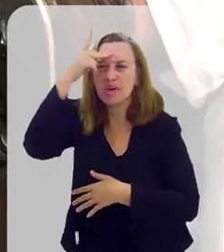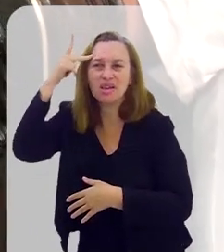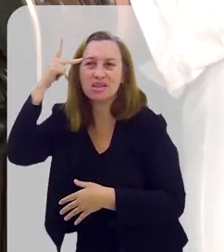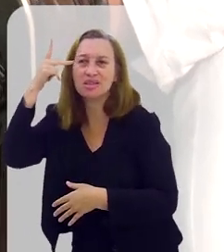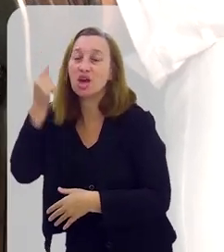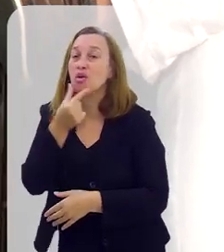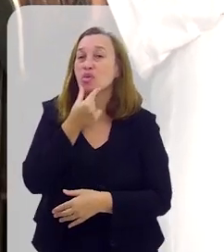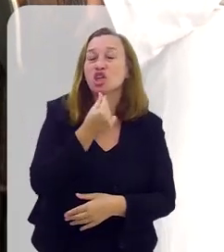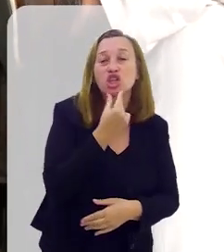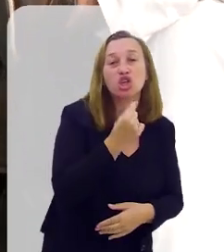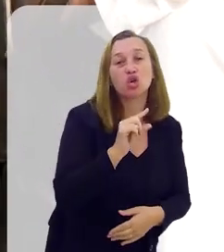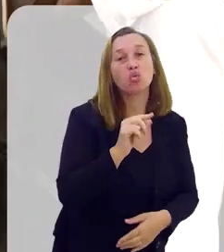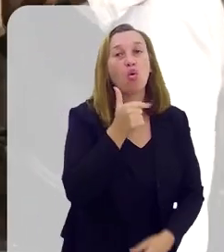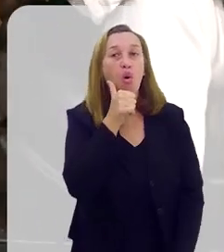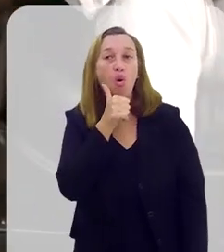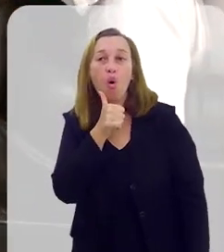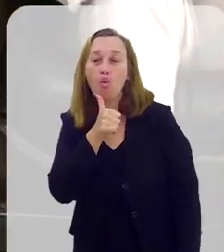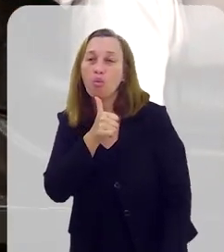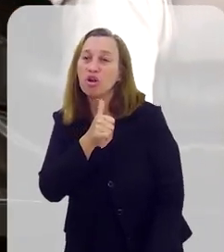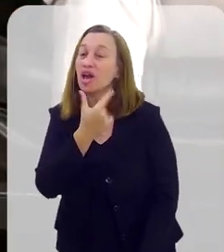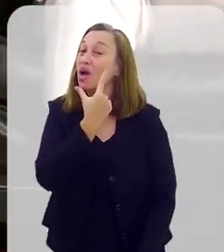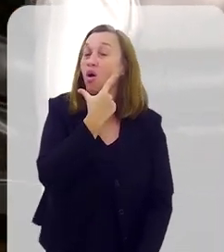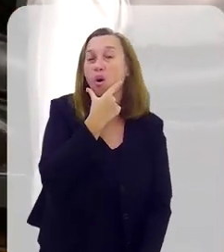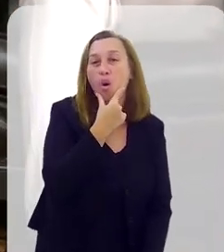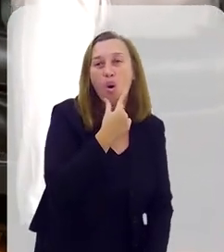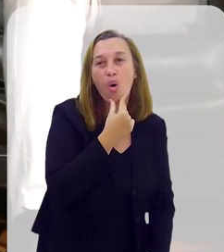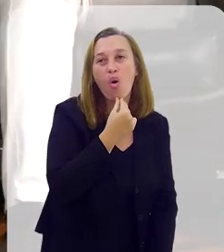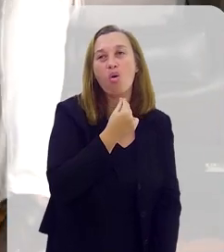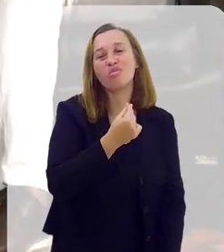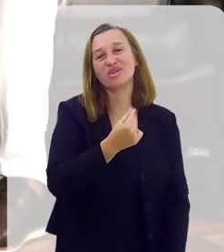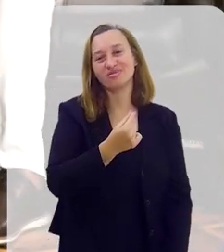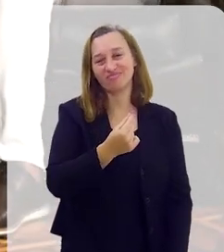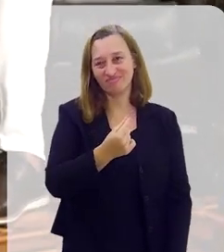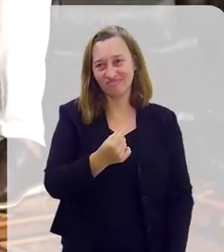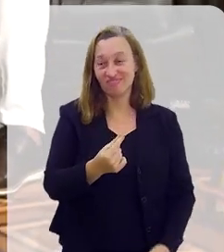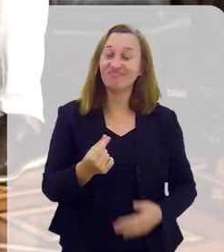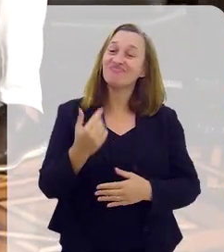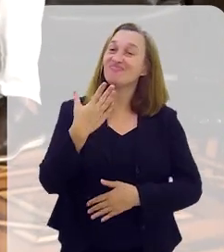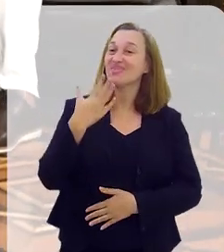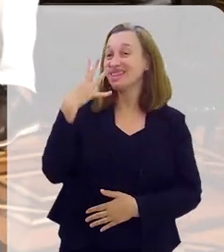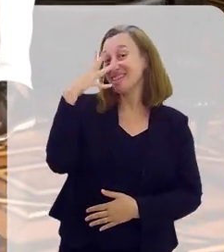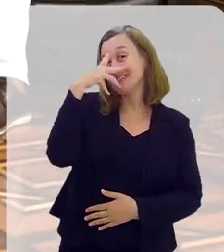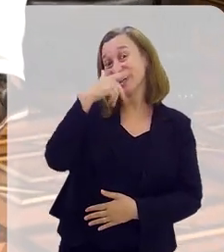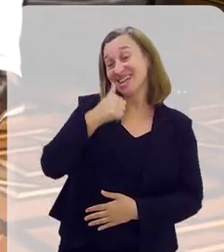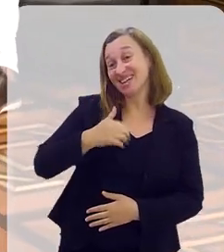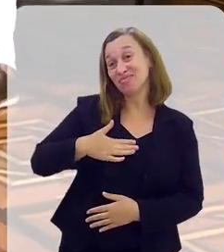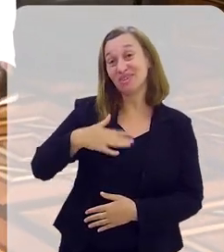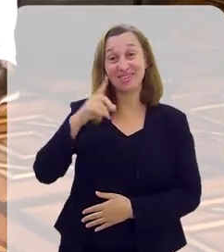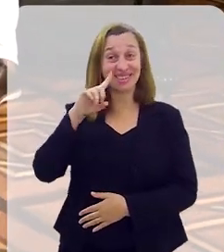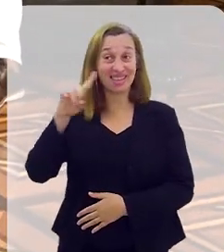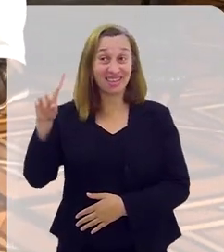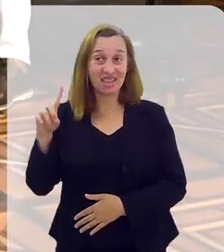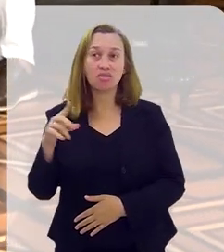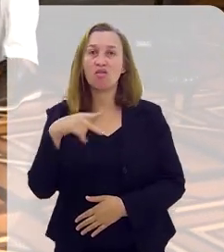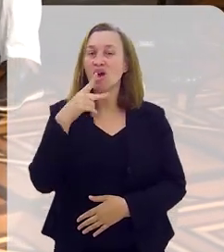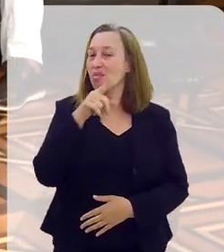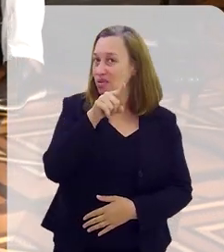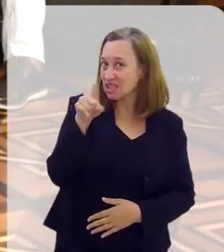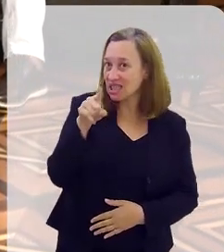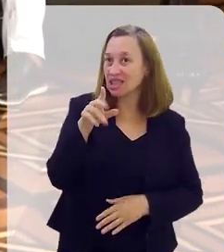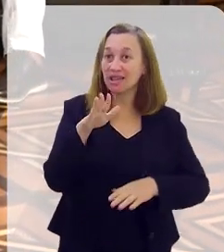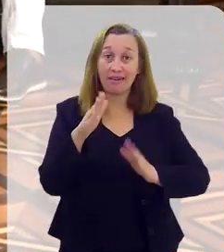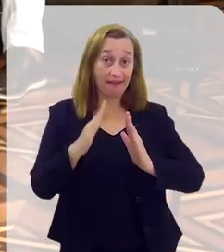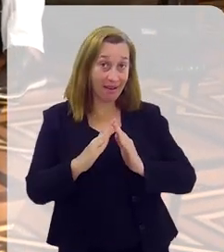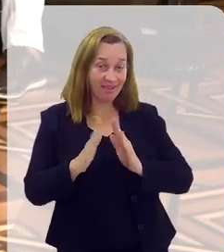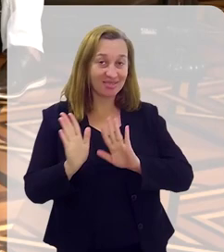menino homem ou mulher meu Deus coisa linda joelzinho falar para